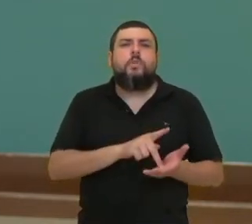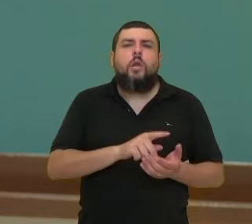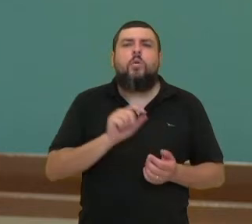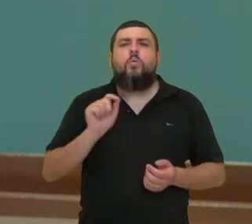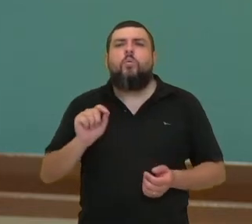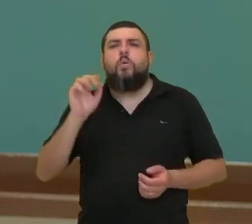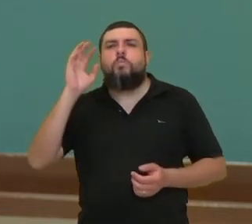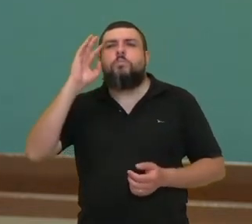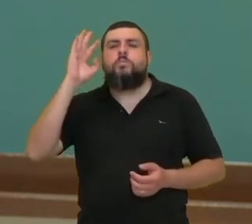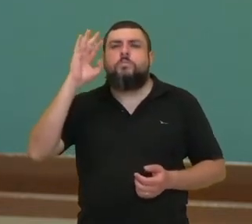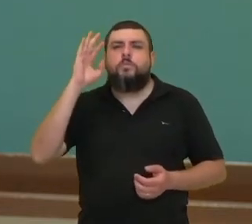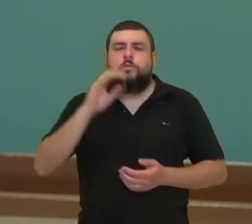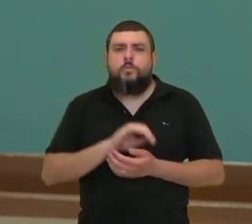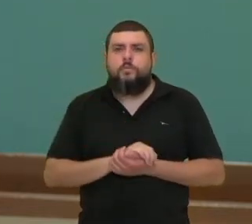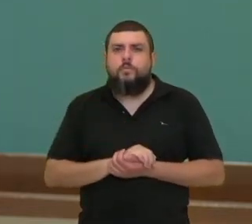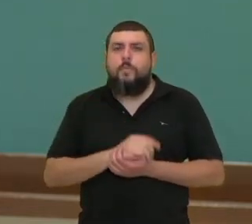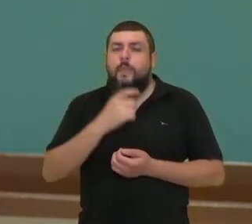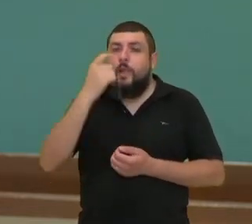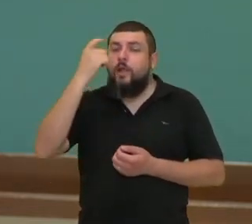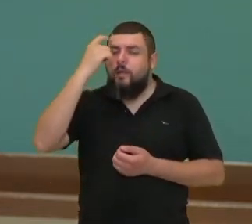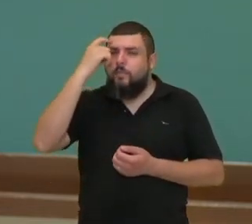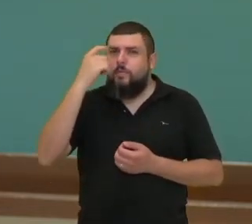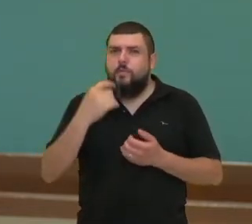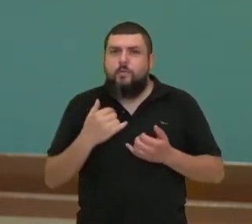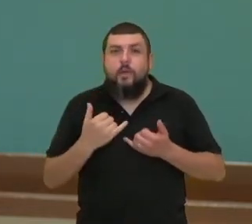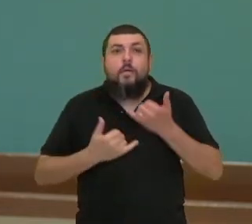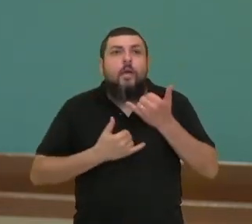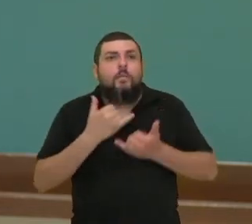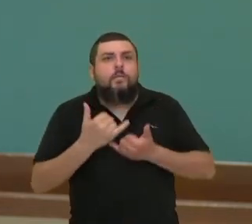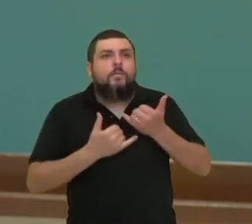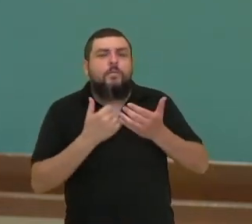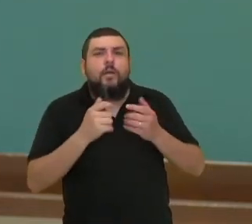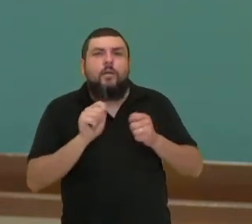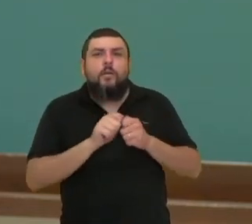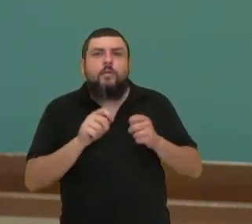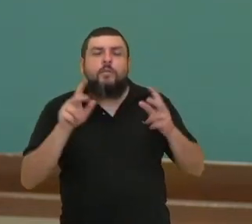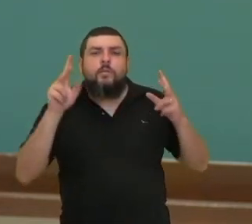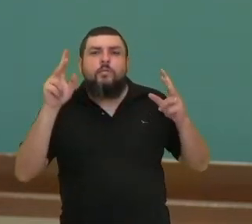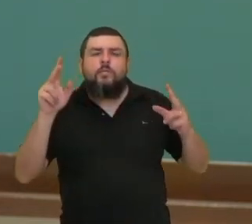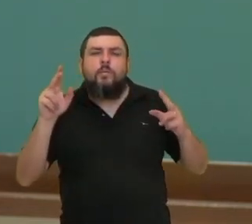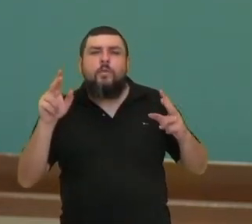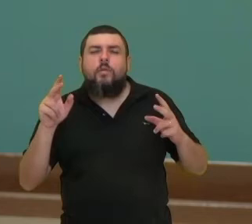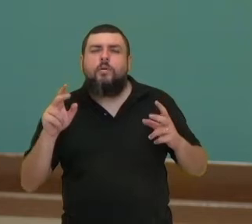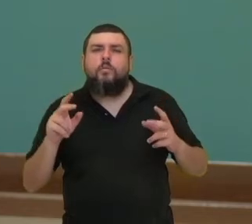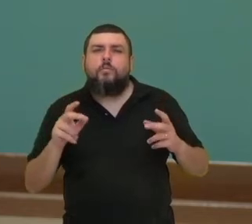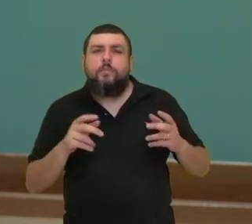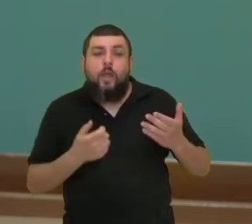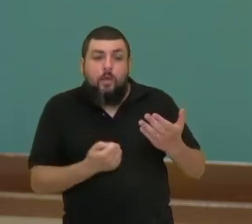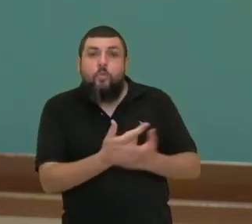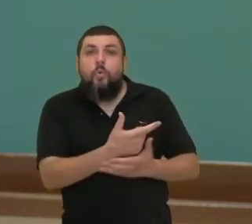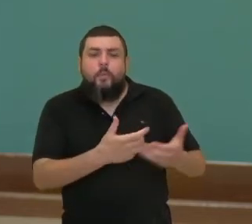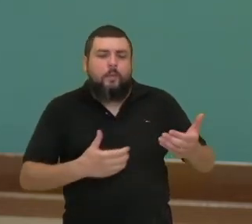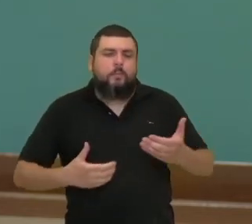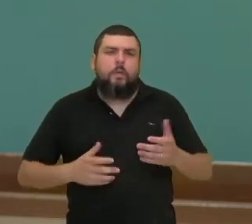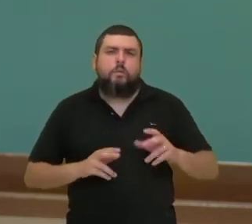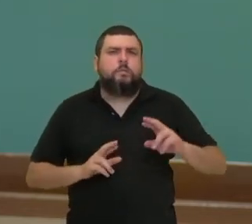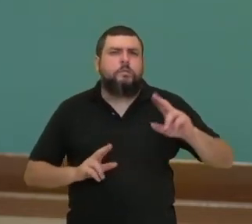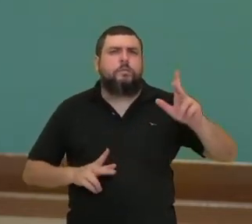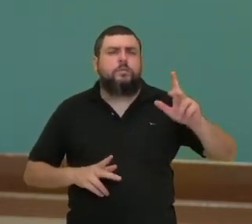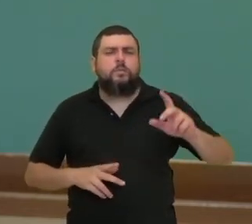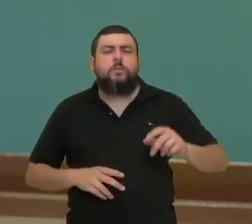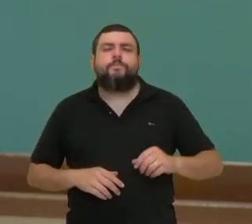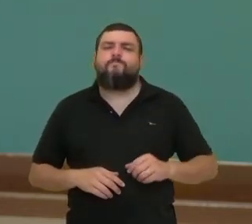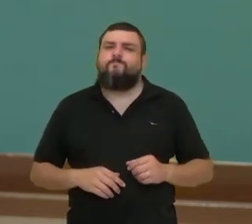brinquedo realmente faz tudo aquilo que ela viu na propaganda. Então isso, como a gente leu aqui, né, é considerado publicidade